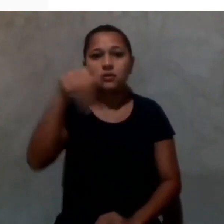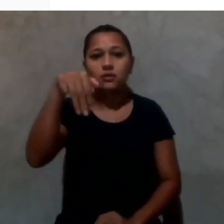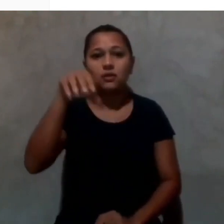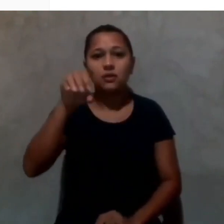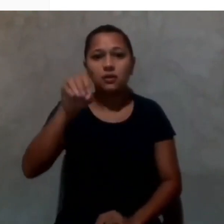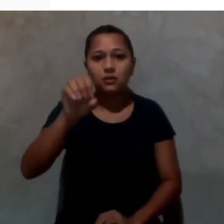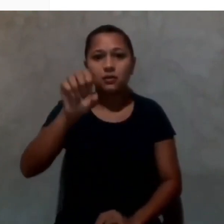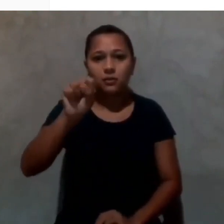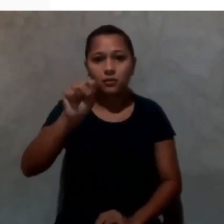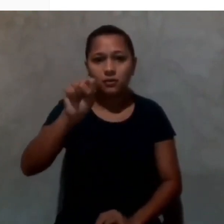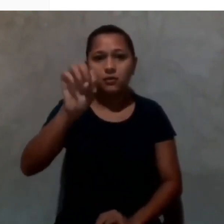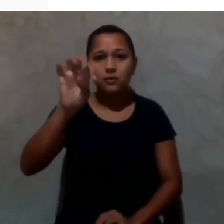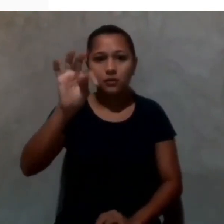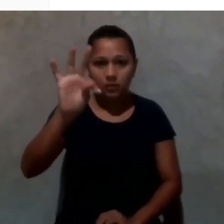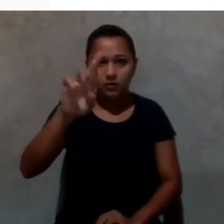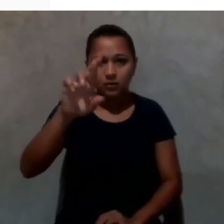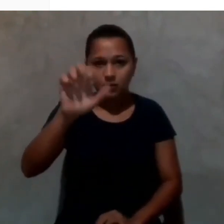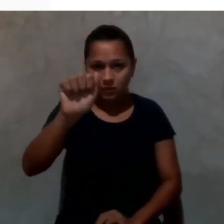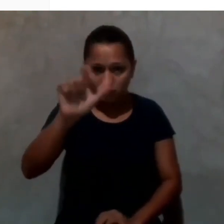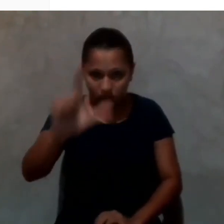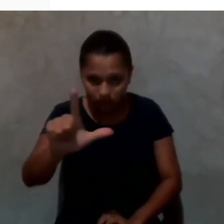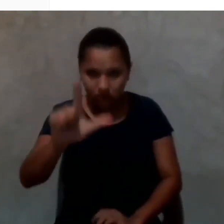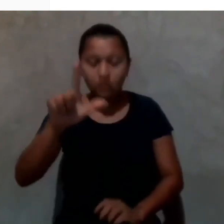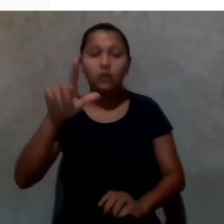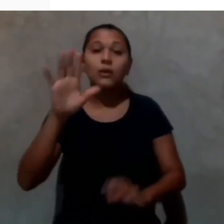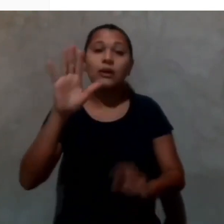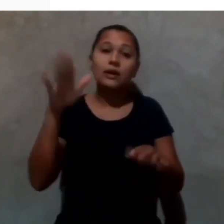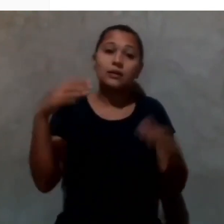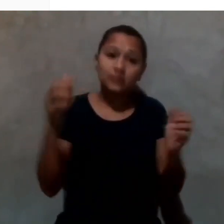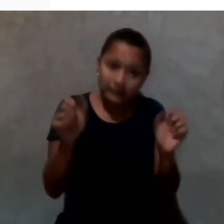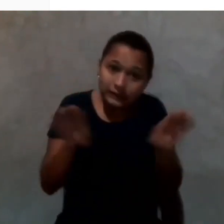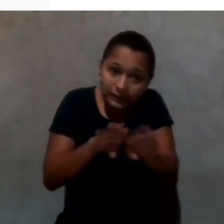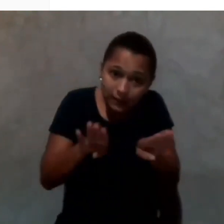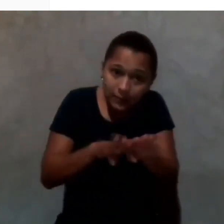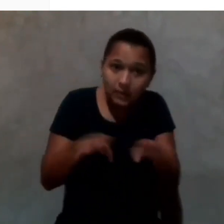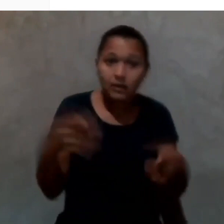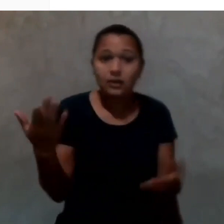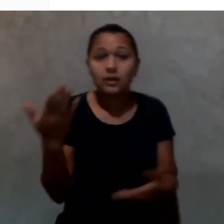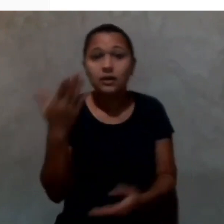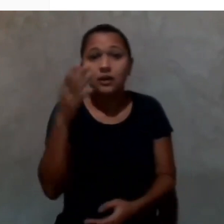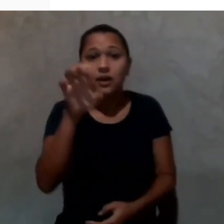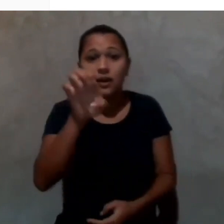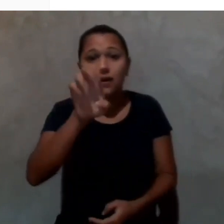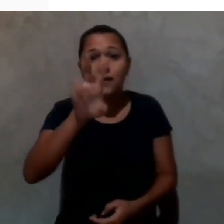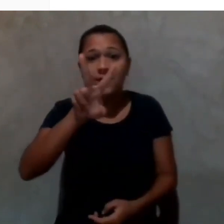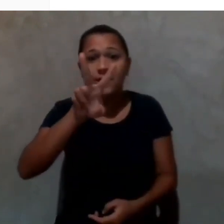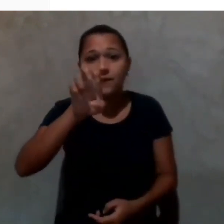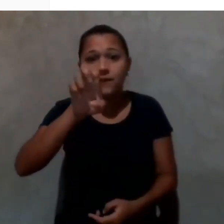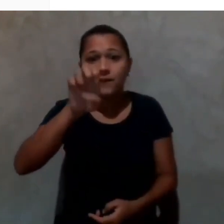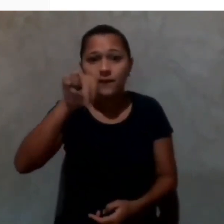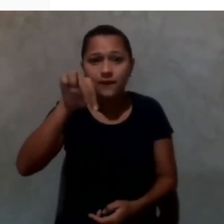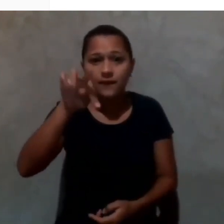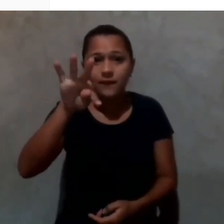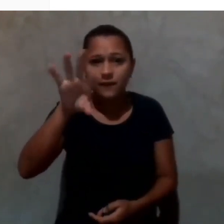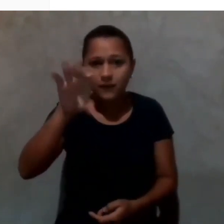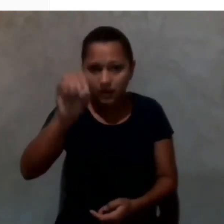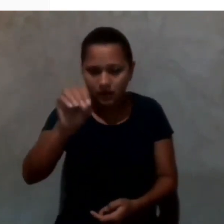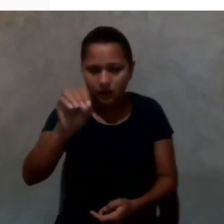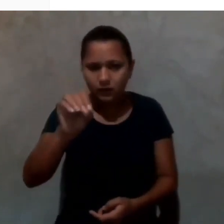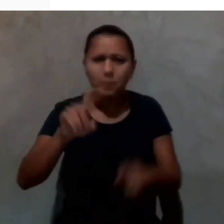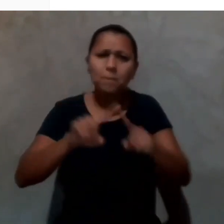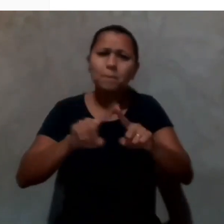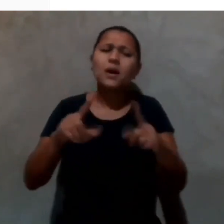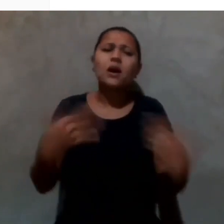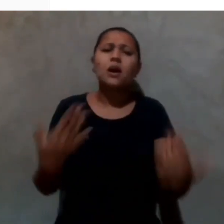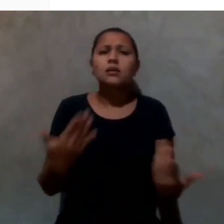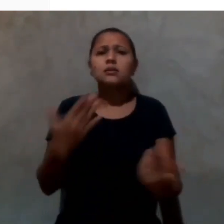aleatório. Nós vamos representar o espaço amostral pela letra S e seu número de elementos por N de S. E o evento é o conjunto